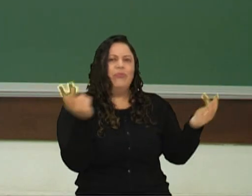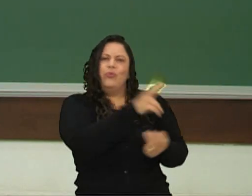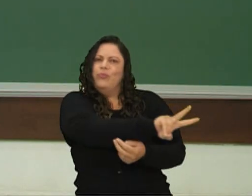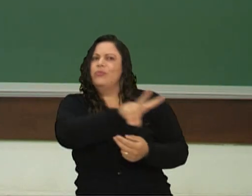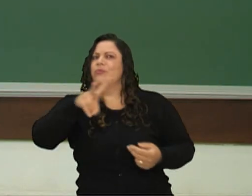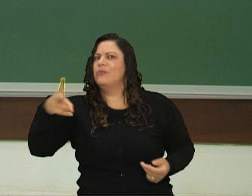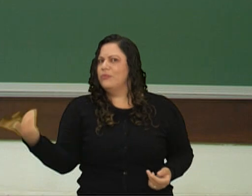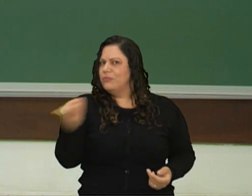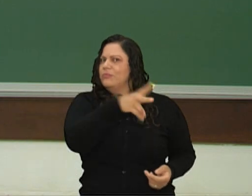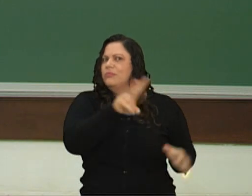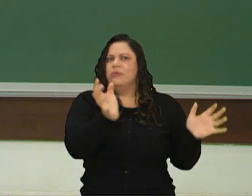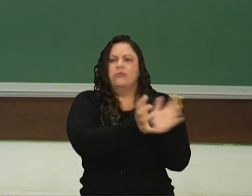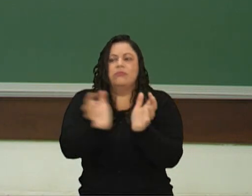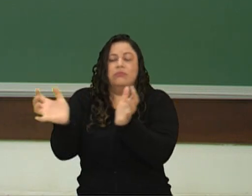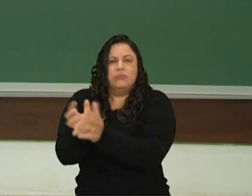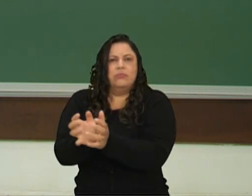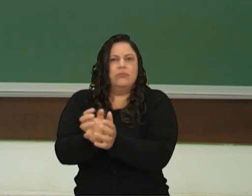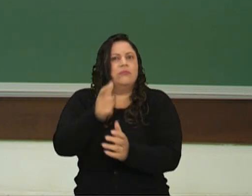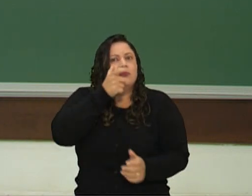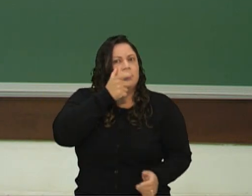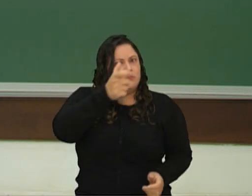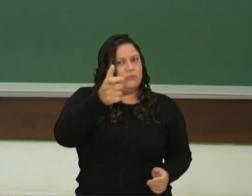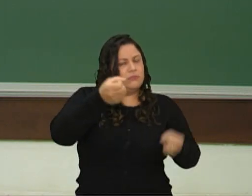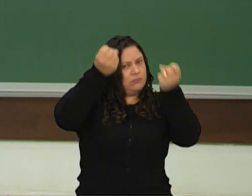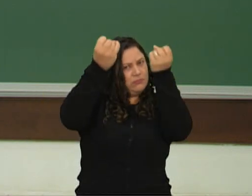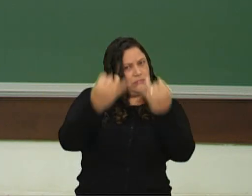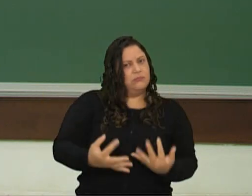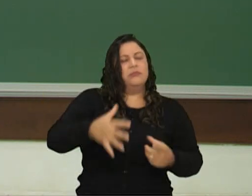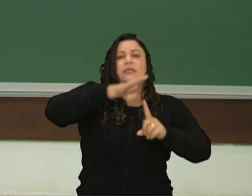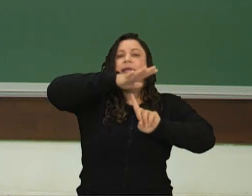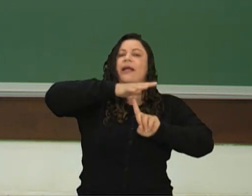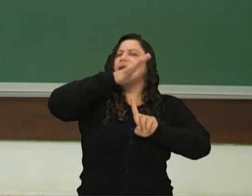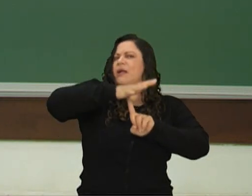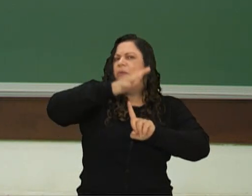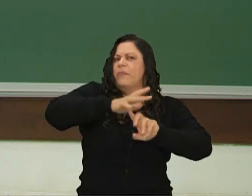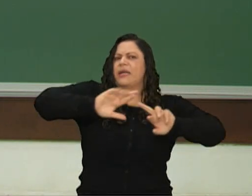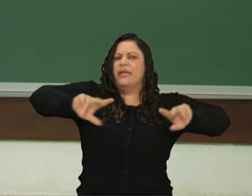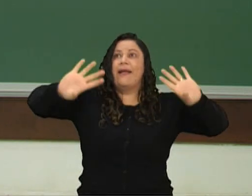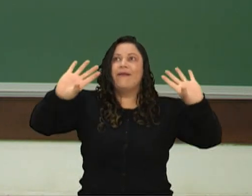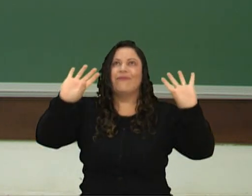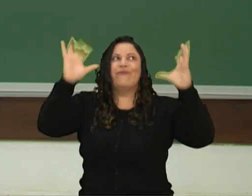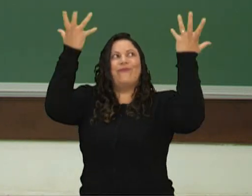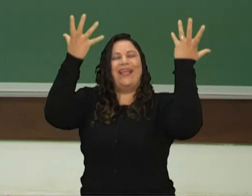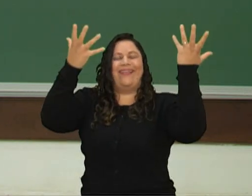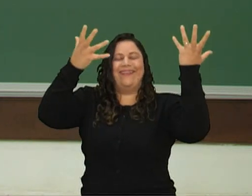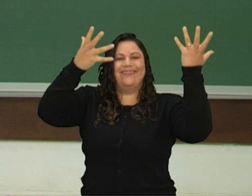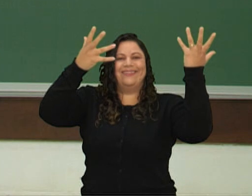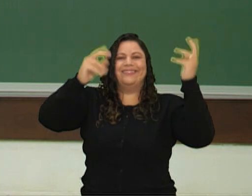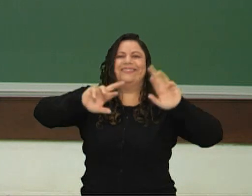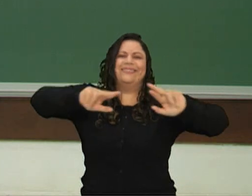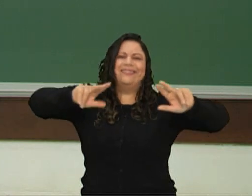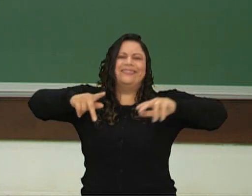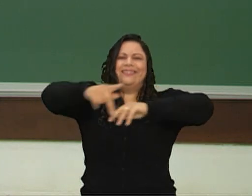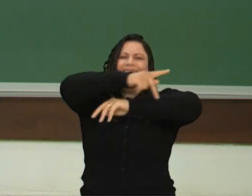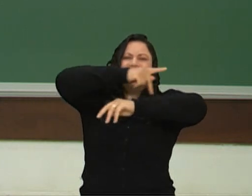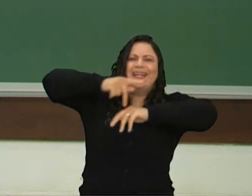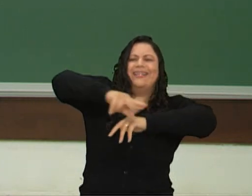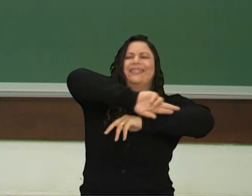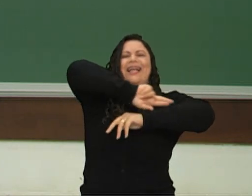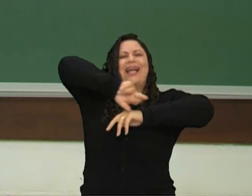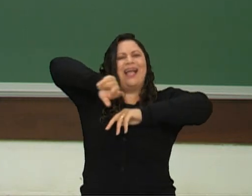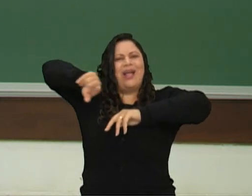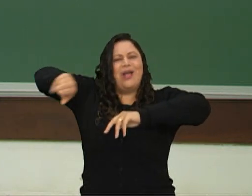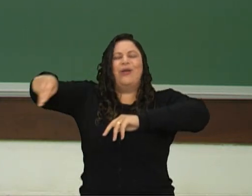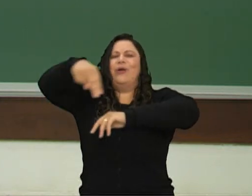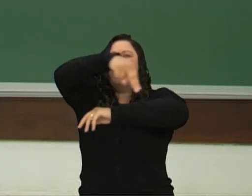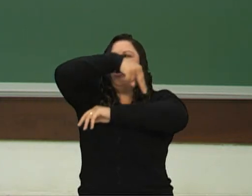interessante falar, no Paraná nós temos festas das nações, festas das etnias, festas típicas. Nessas festas típicas,